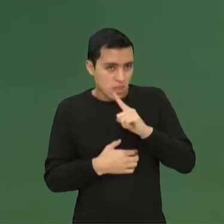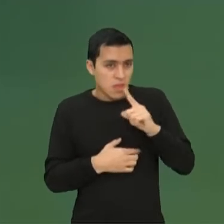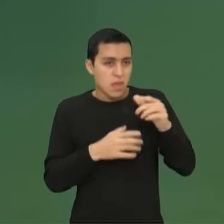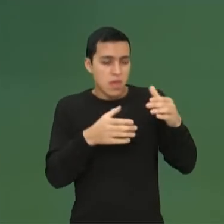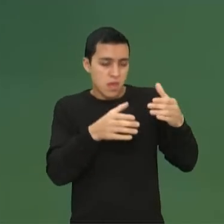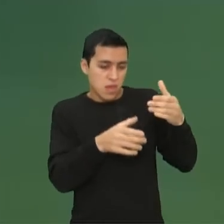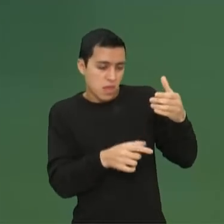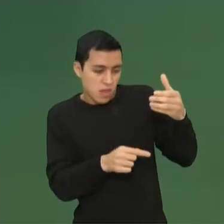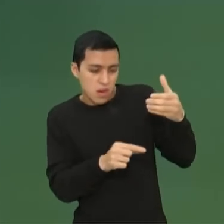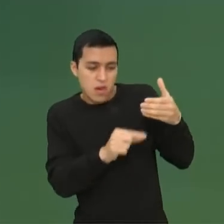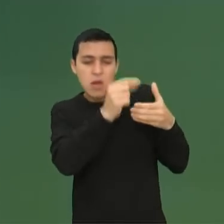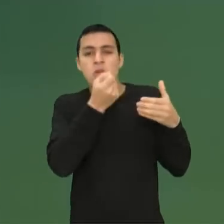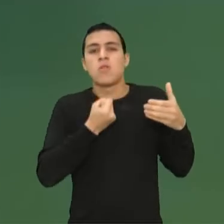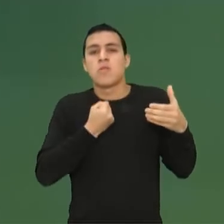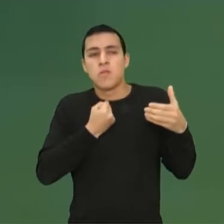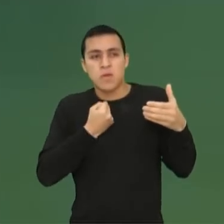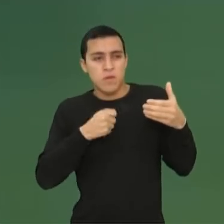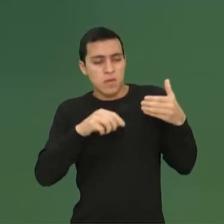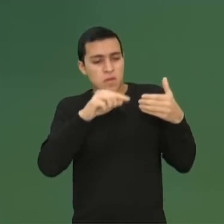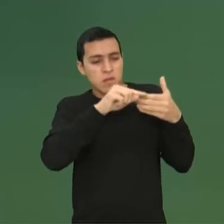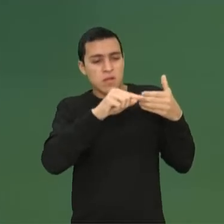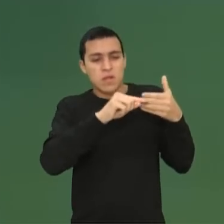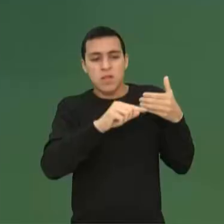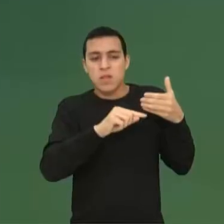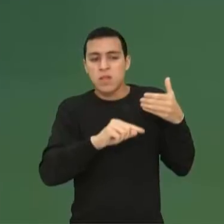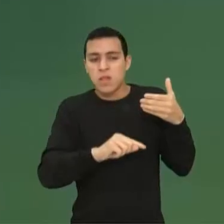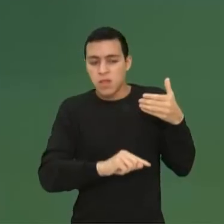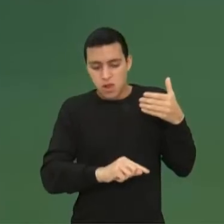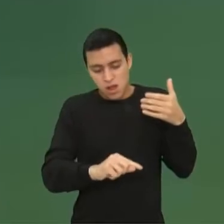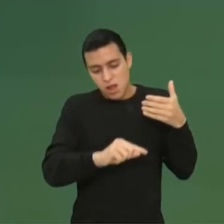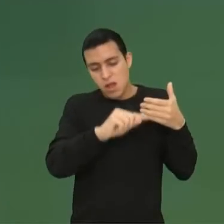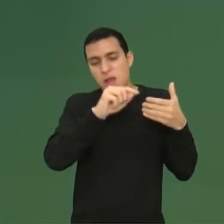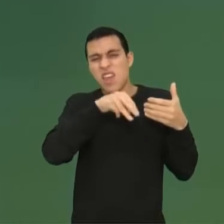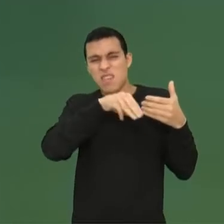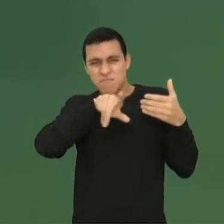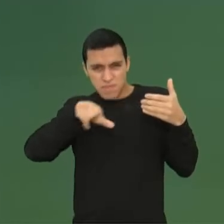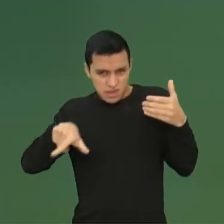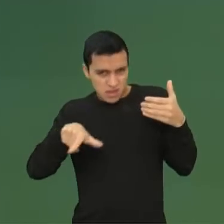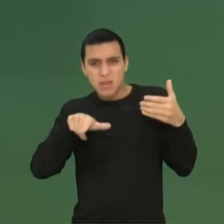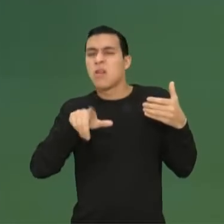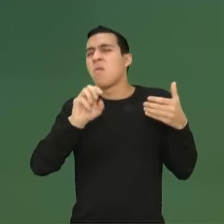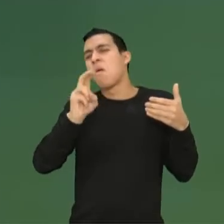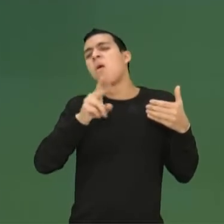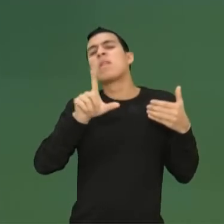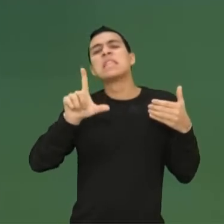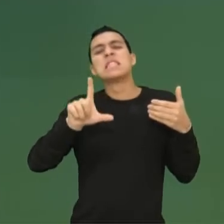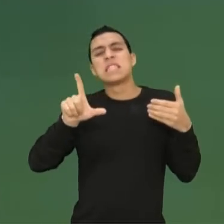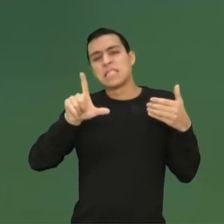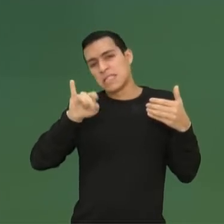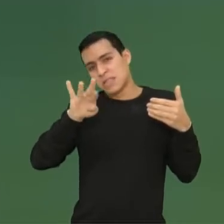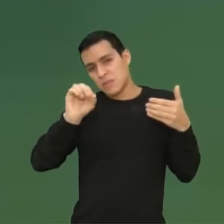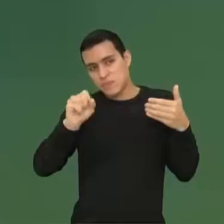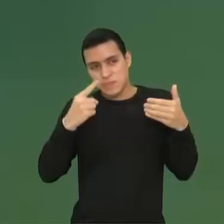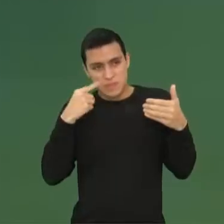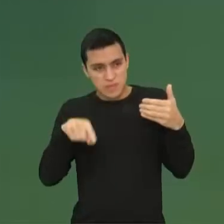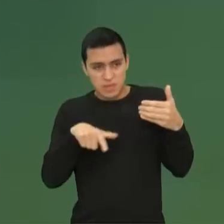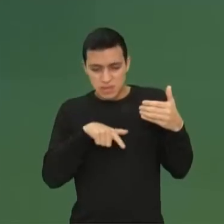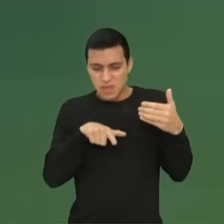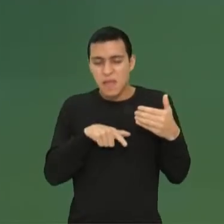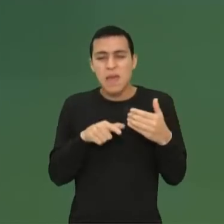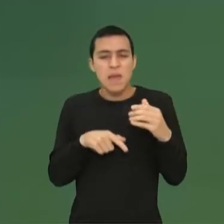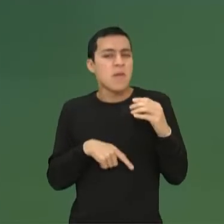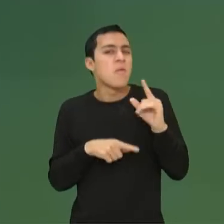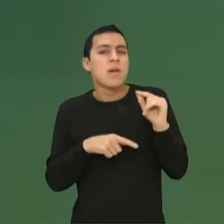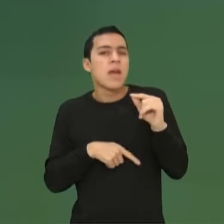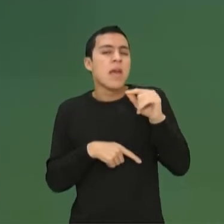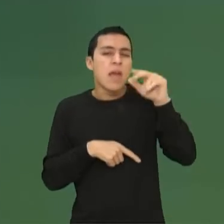graduado. Recipiente graduado é aquele que tem as indicações de ml ou de litros. E eu tenho um patinho de borracha.